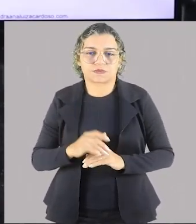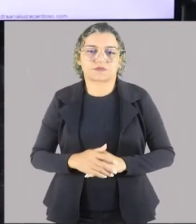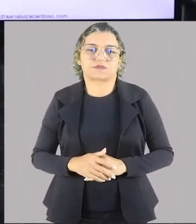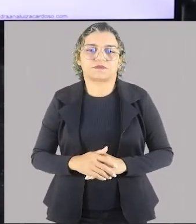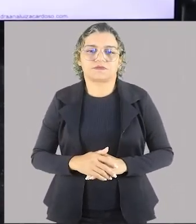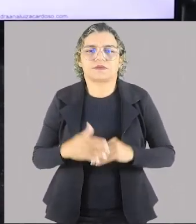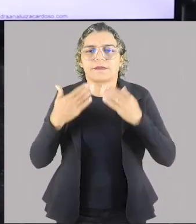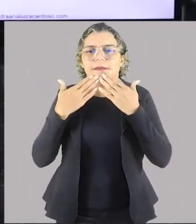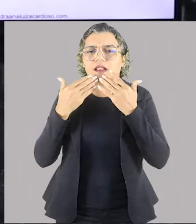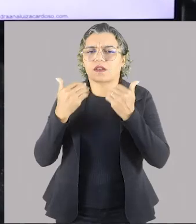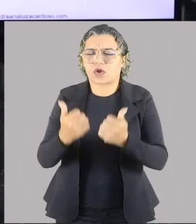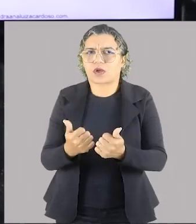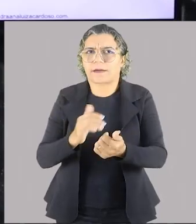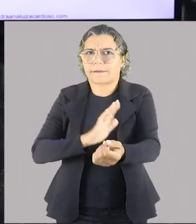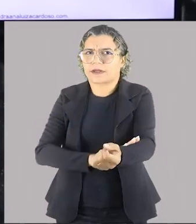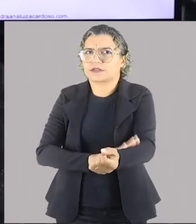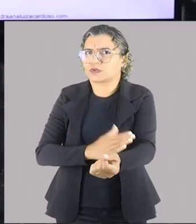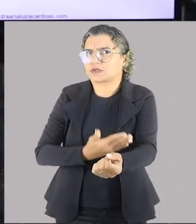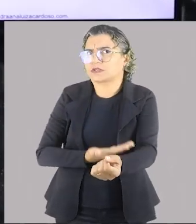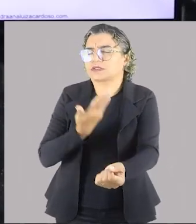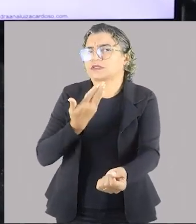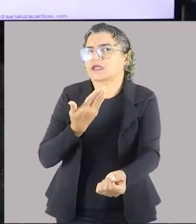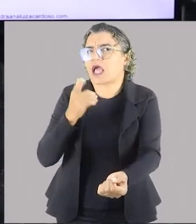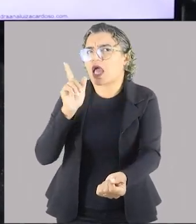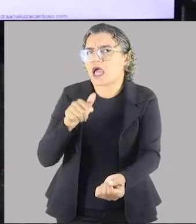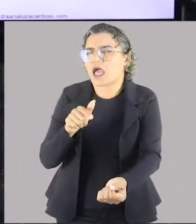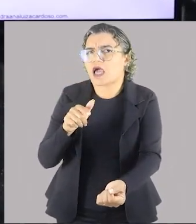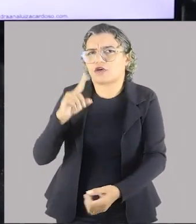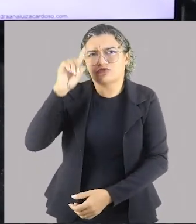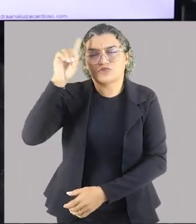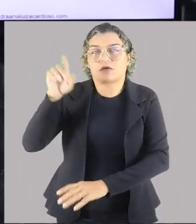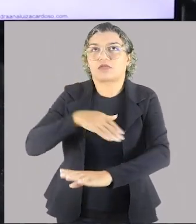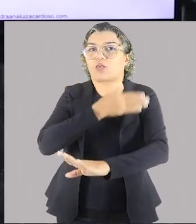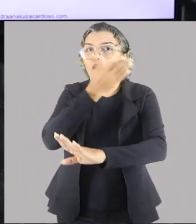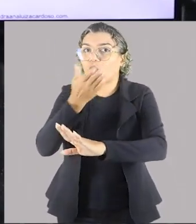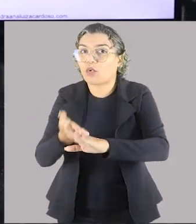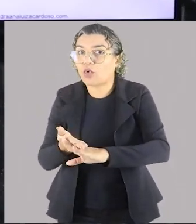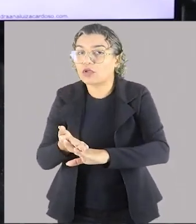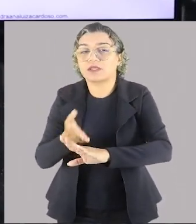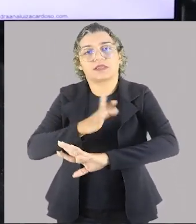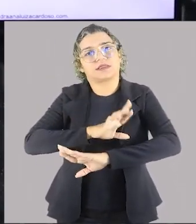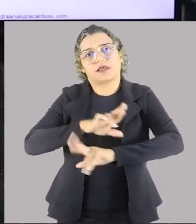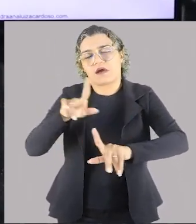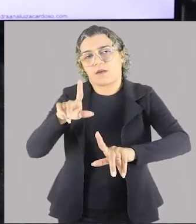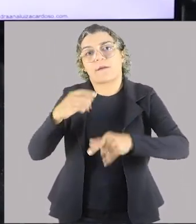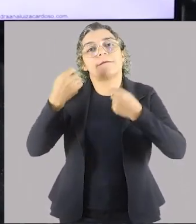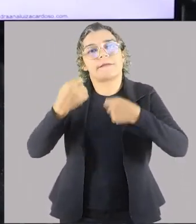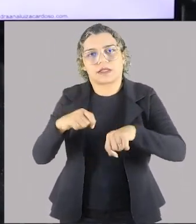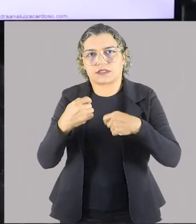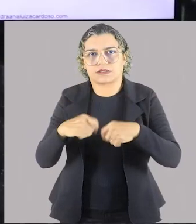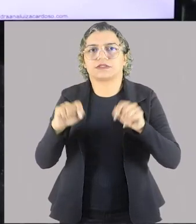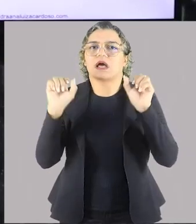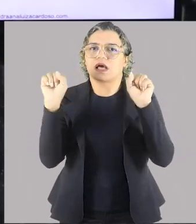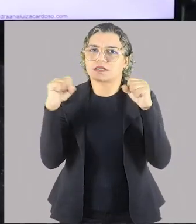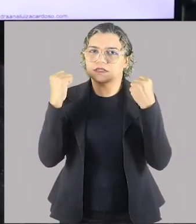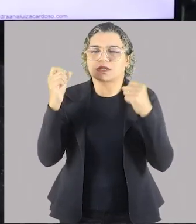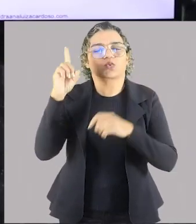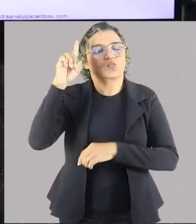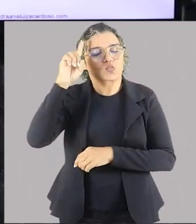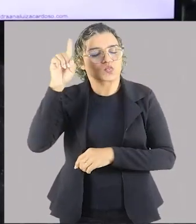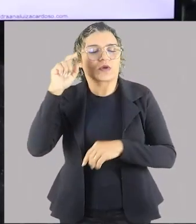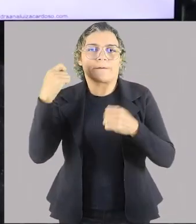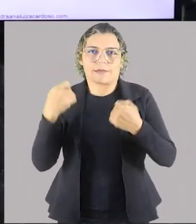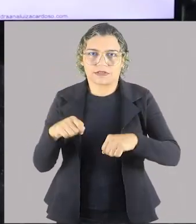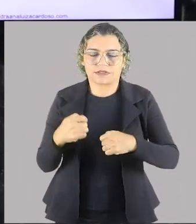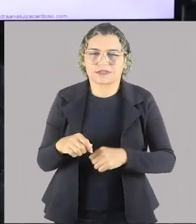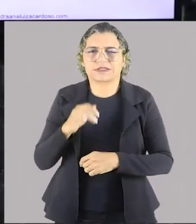essa melhora da pressão arterial dele, ela não vai ser o dia todo. Então, por isso que ele precisa se exercitar todo dia,